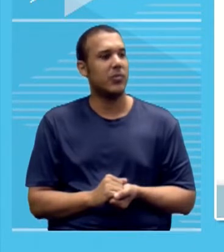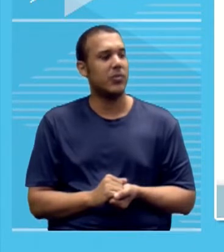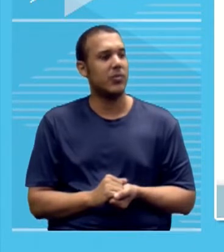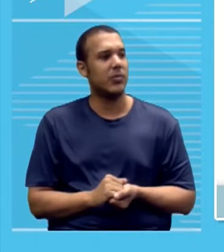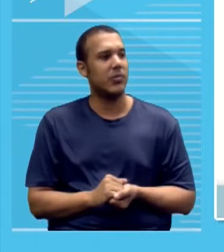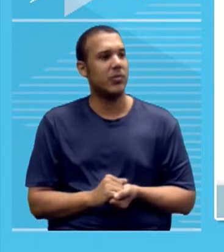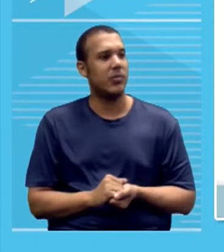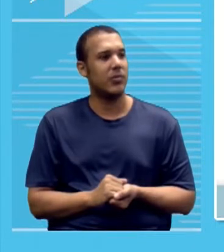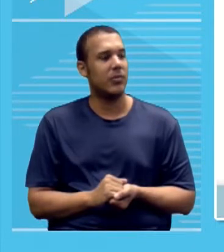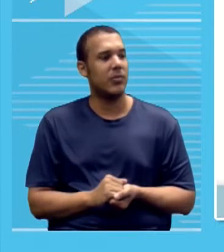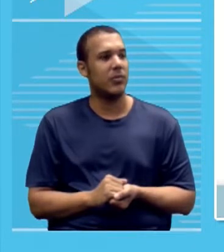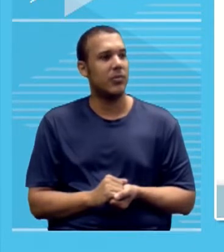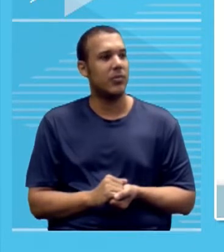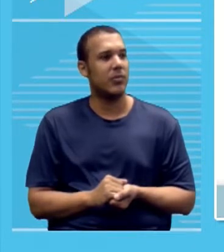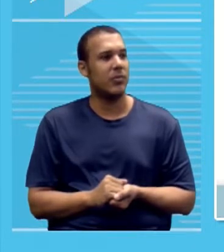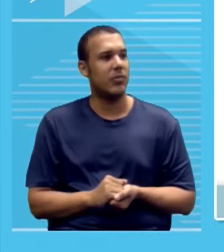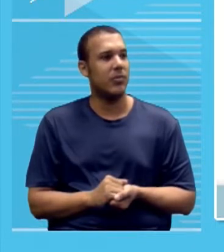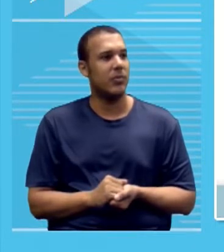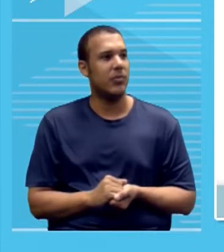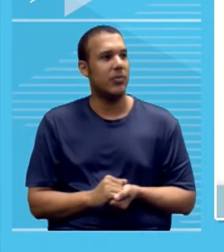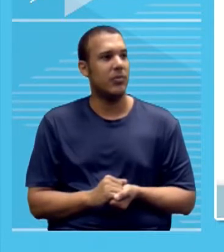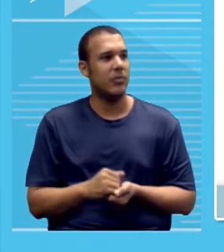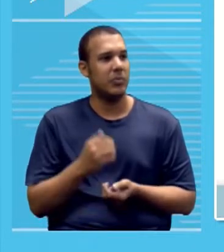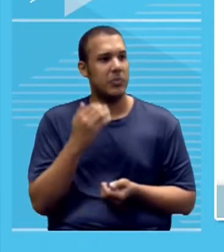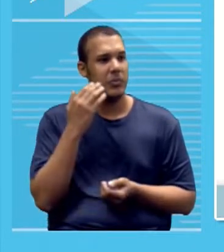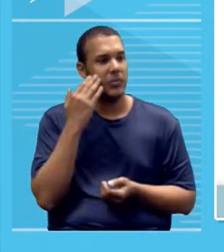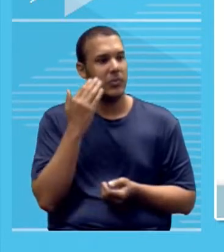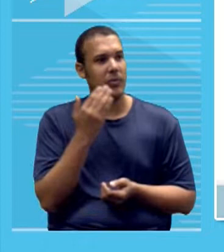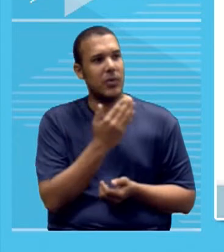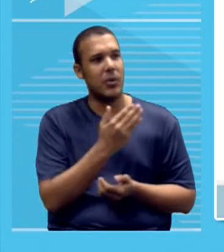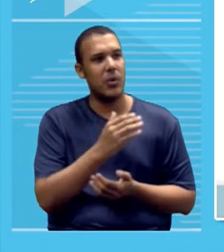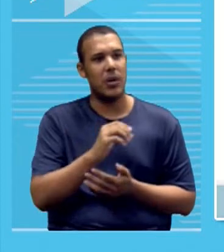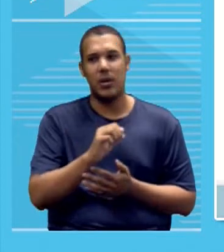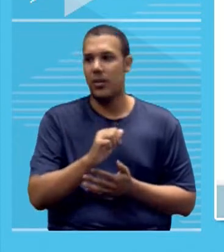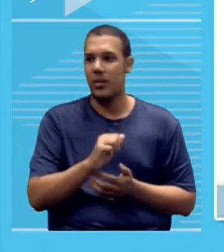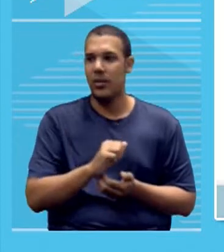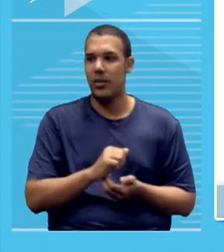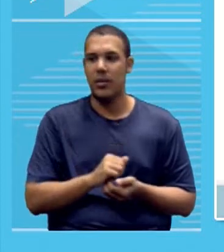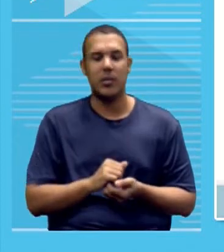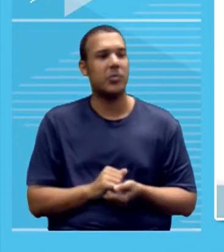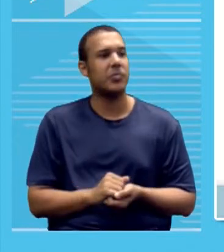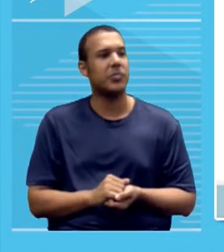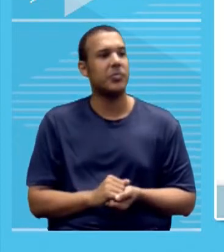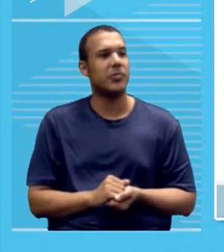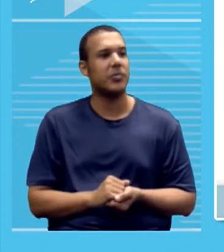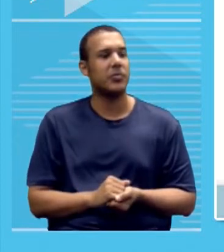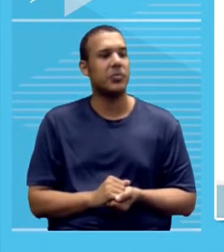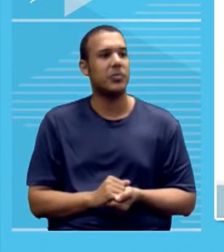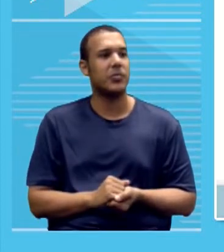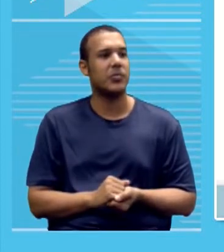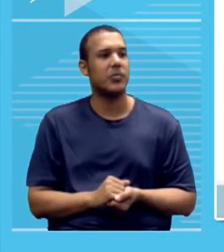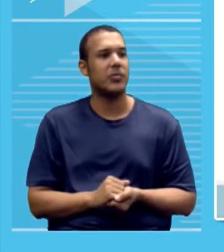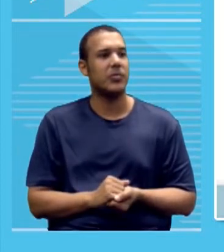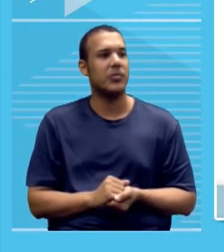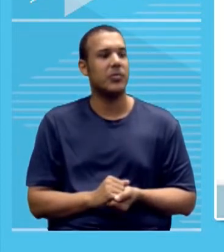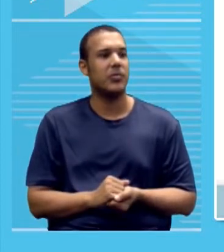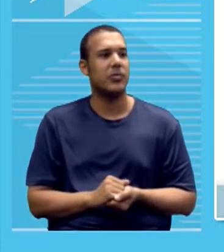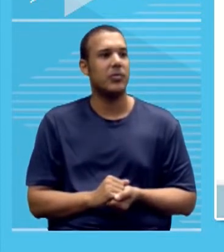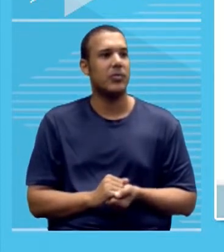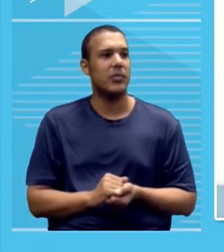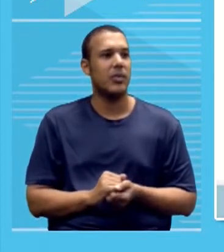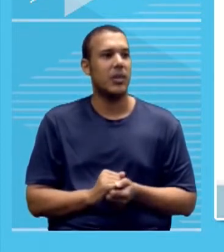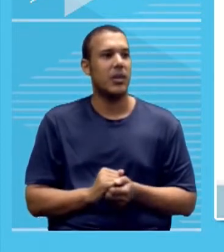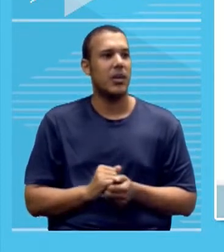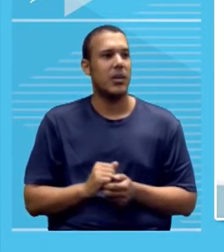No sistema internacional, a sua unidade de medida é o ampere, tá bom? Olha aqui, sistema internacional, unidade de